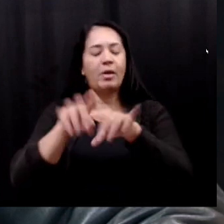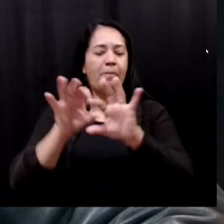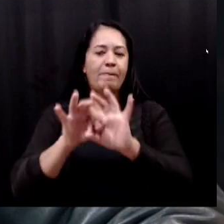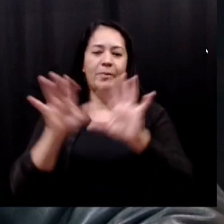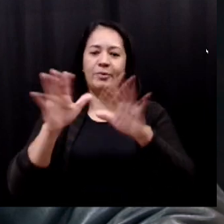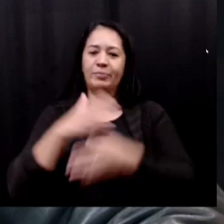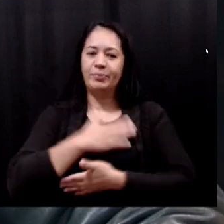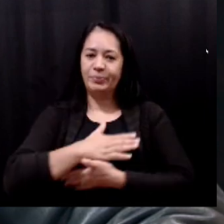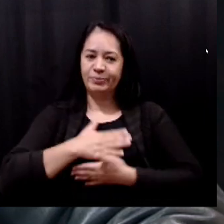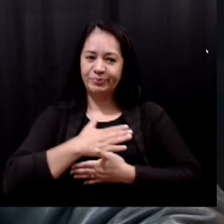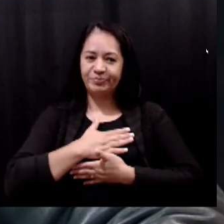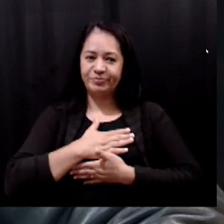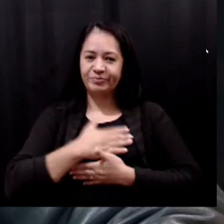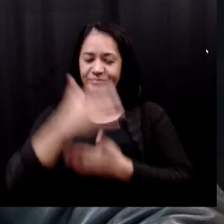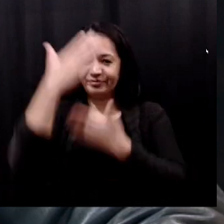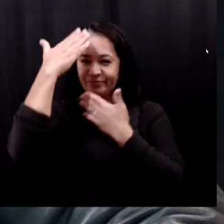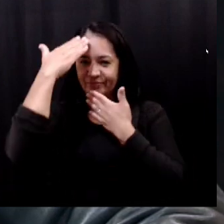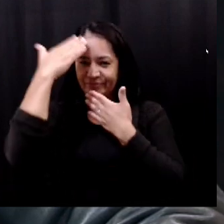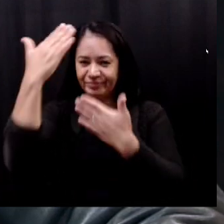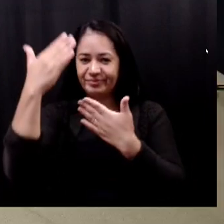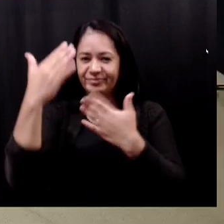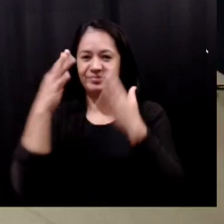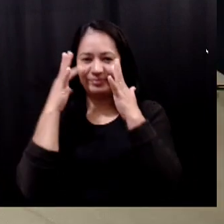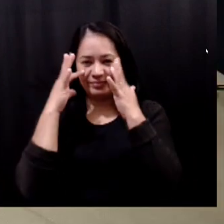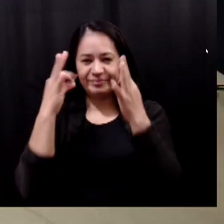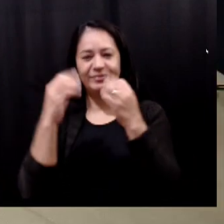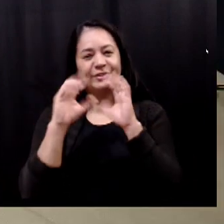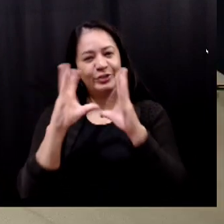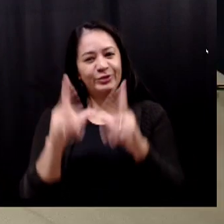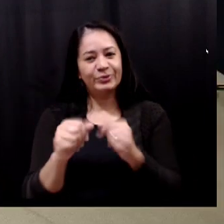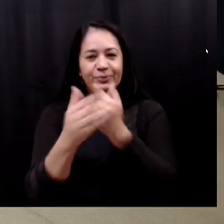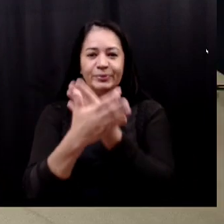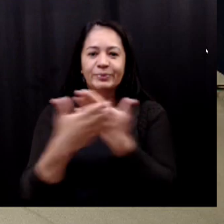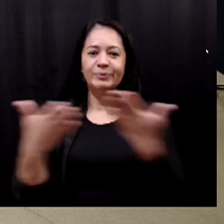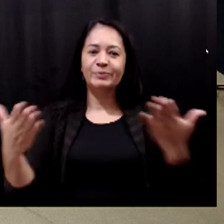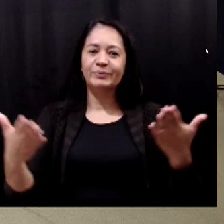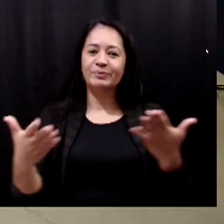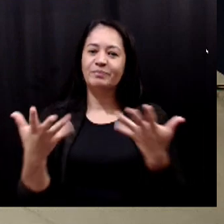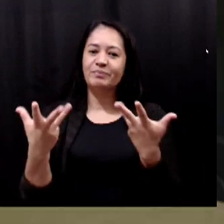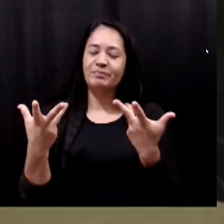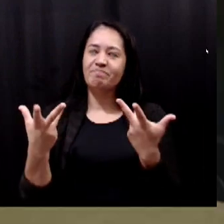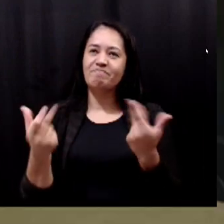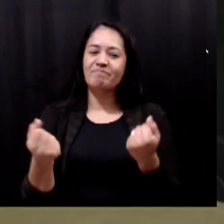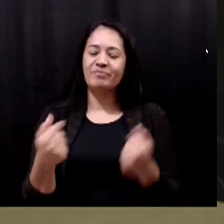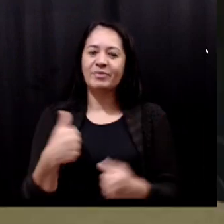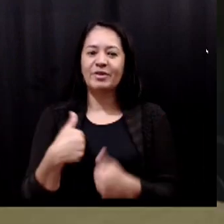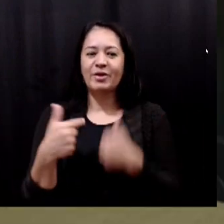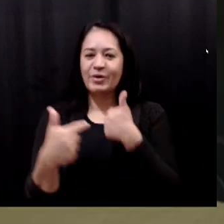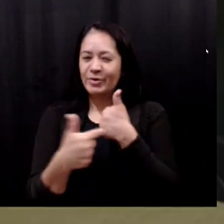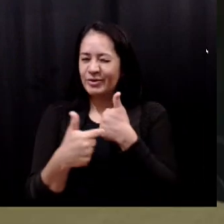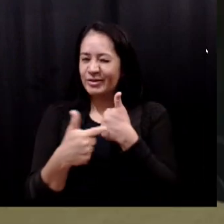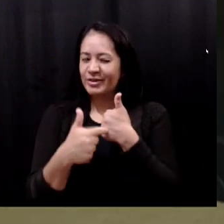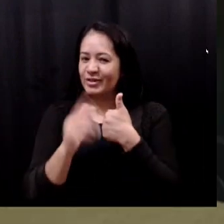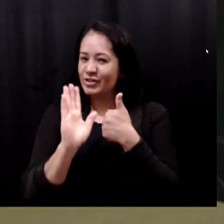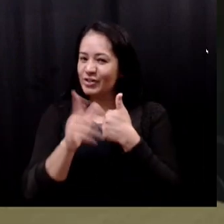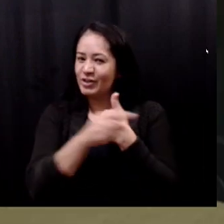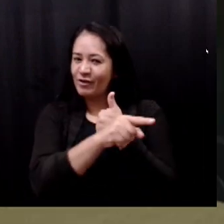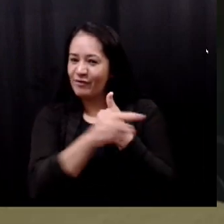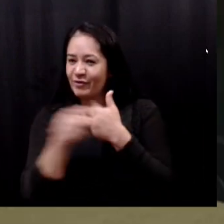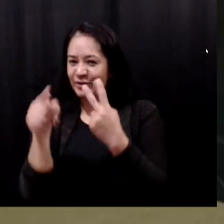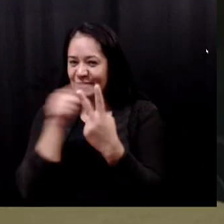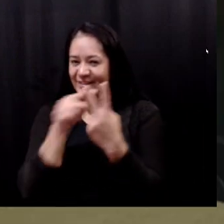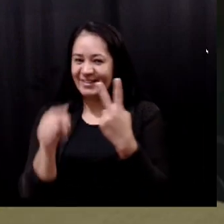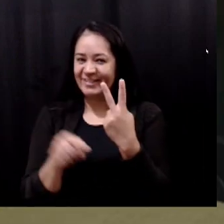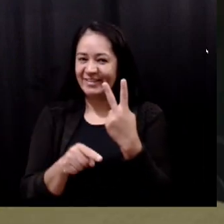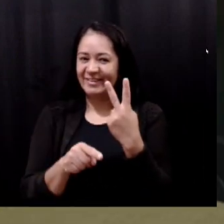Muito obrigado pela audiência de todos vocês. Maravilha, eu segui você, já estou seguindo você também. Tâmara, pode deixar